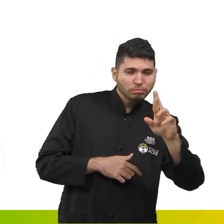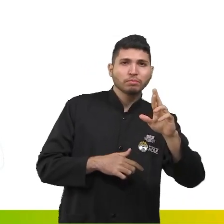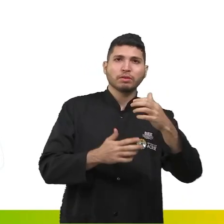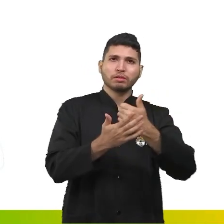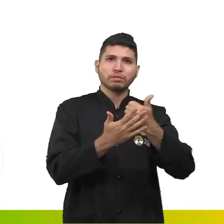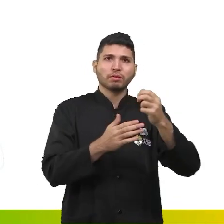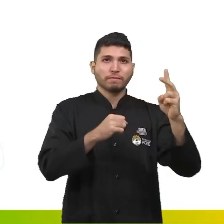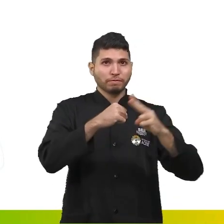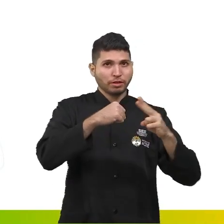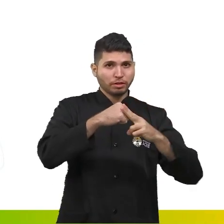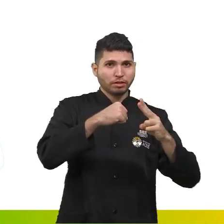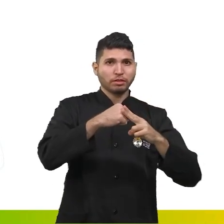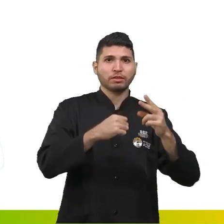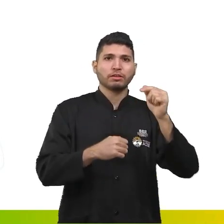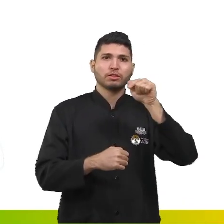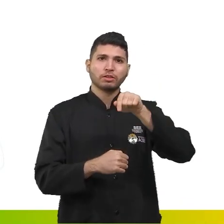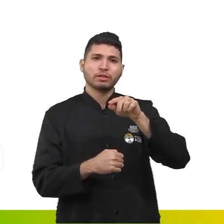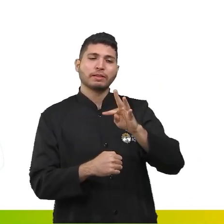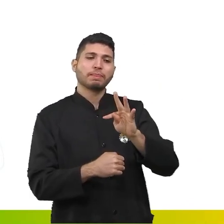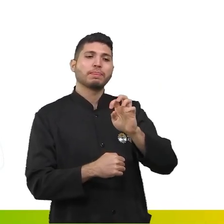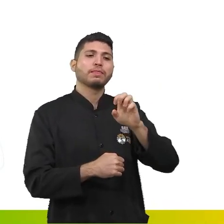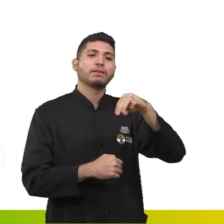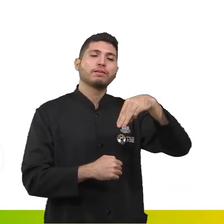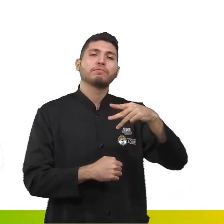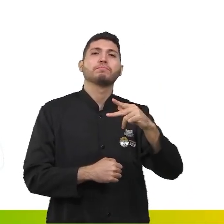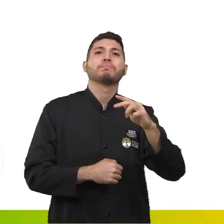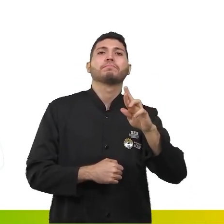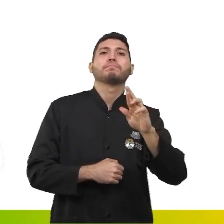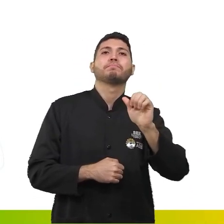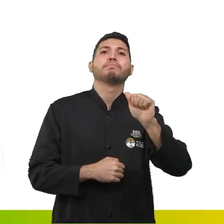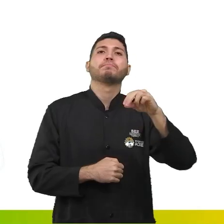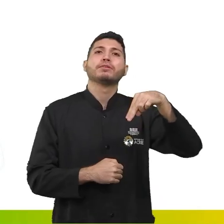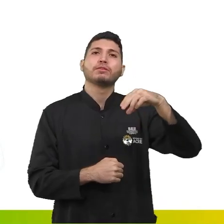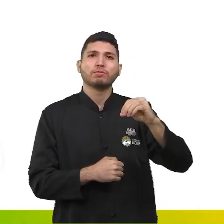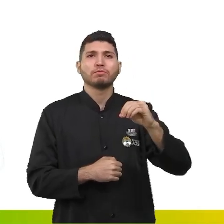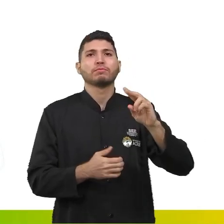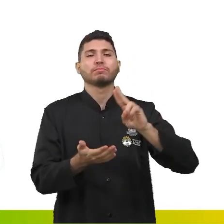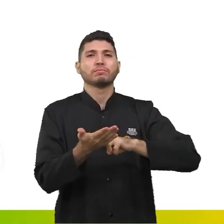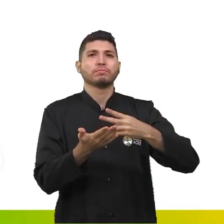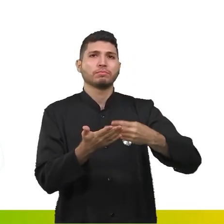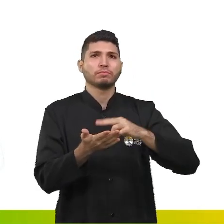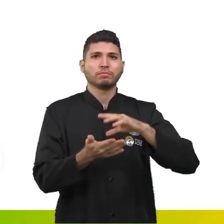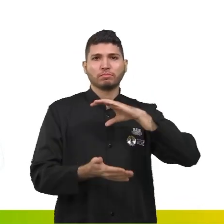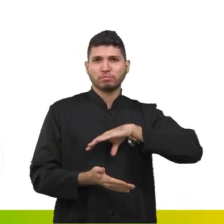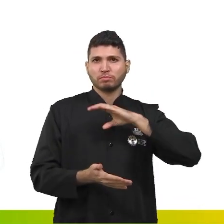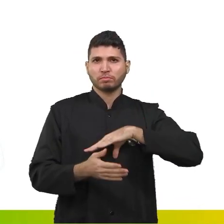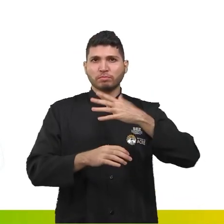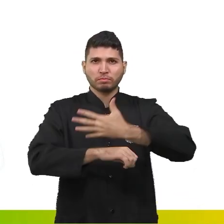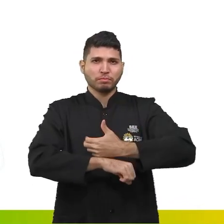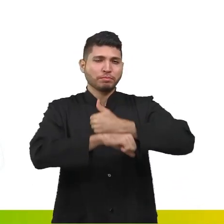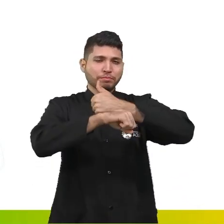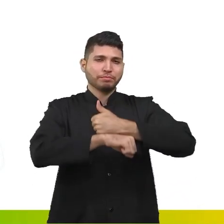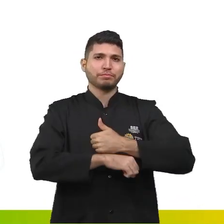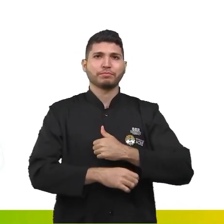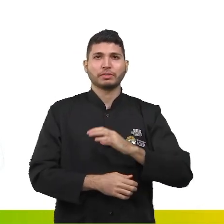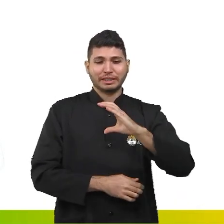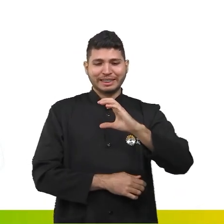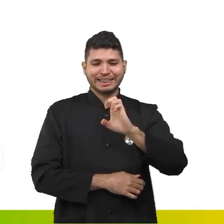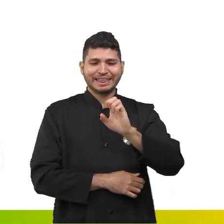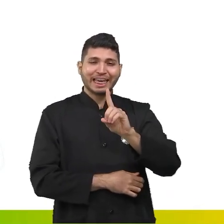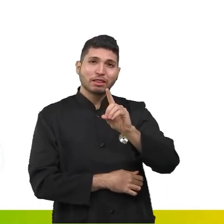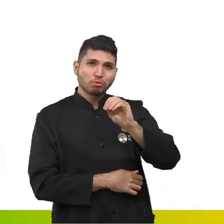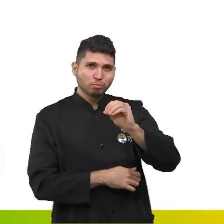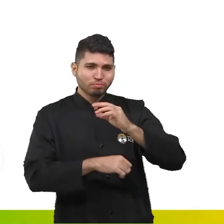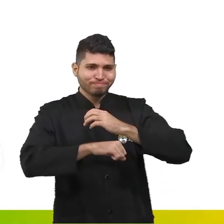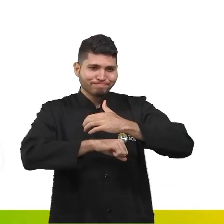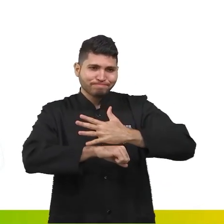esse temprano. Esse temprano, ele, traduzido para a língua portuguesa, ele é cedo, tá bom? É cedo. Aí eu me